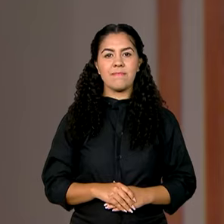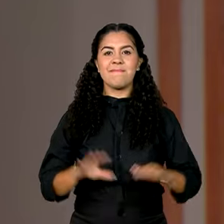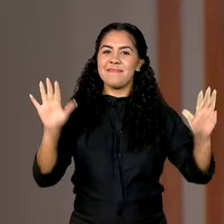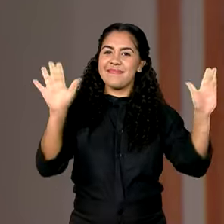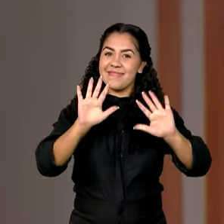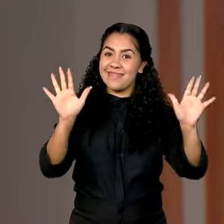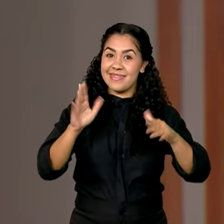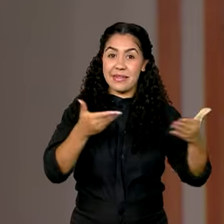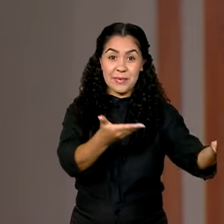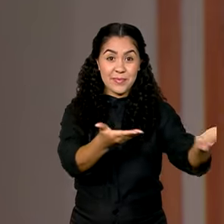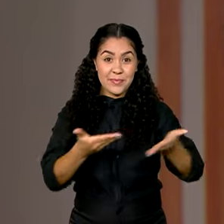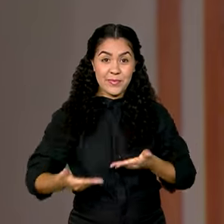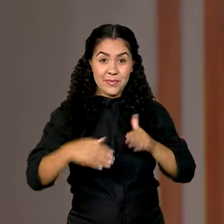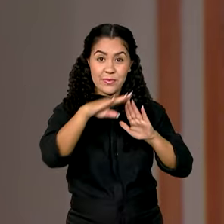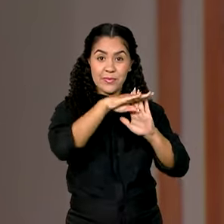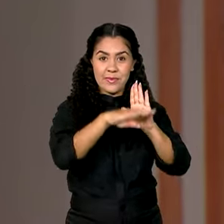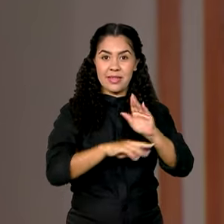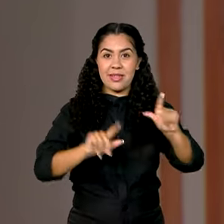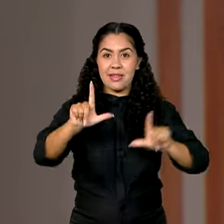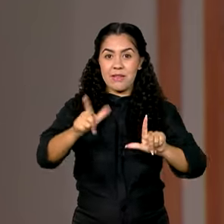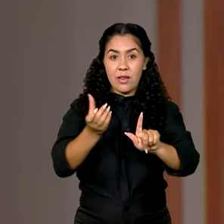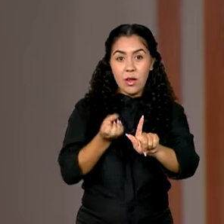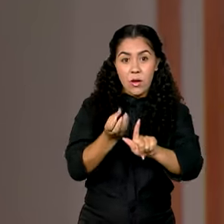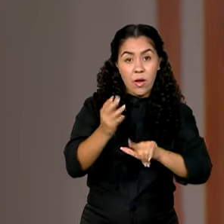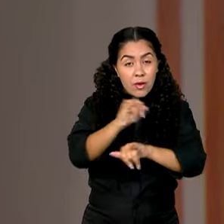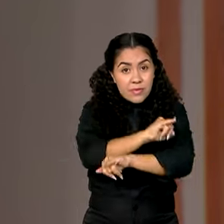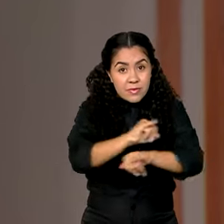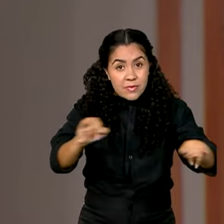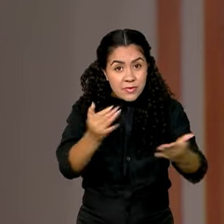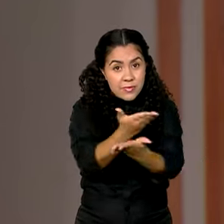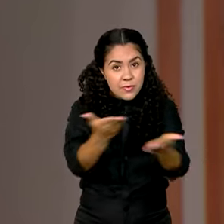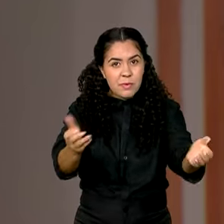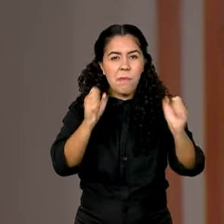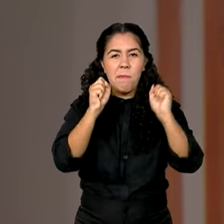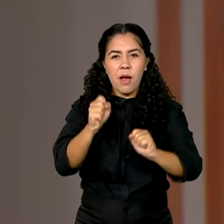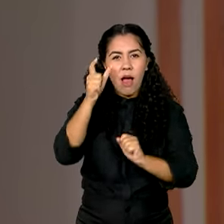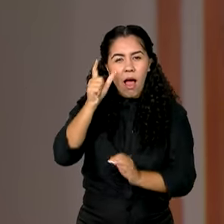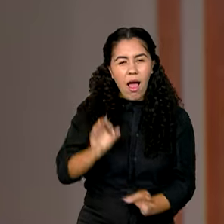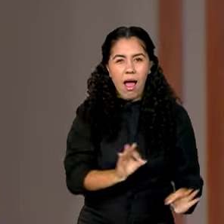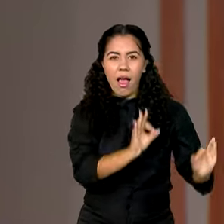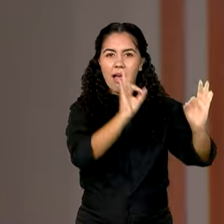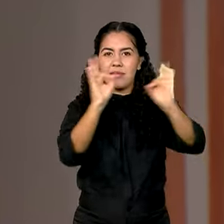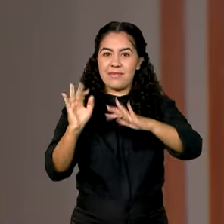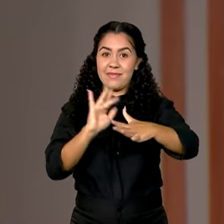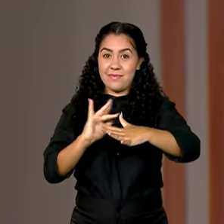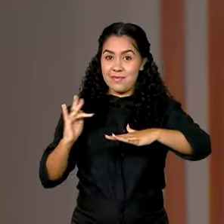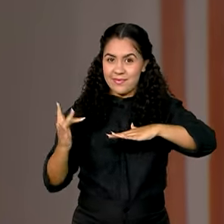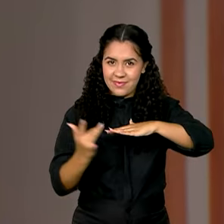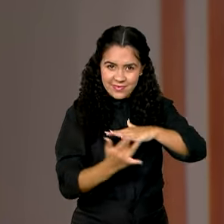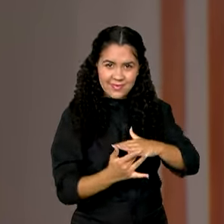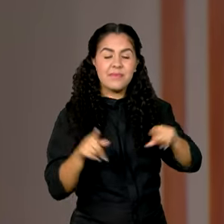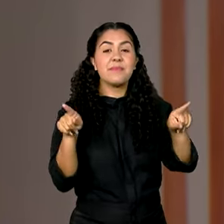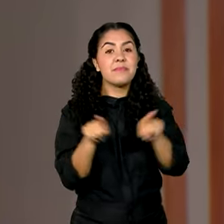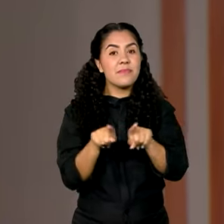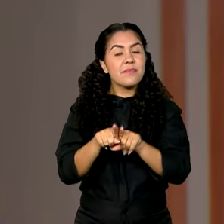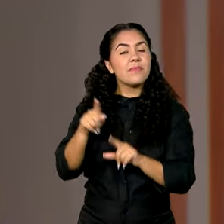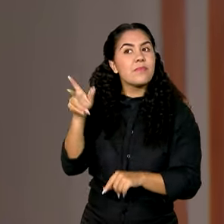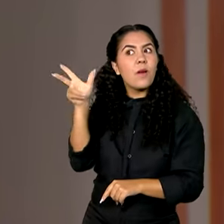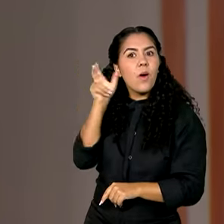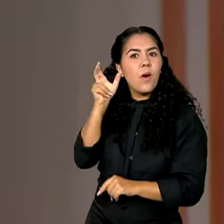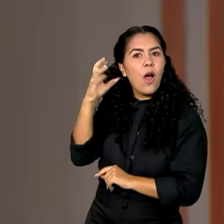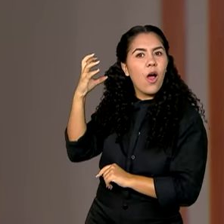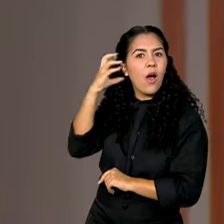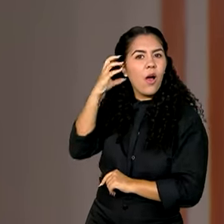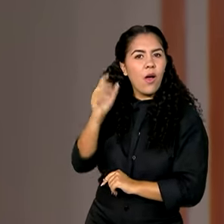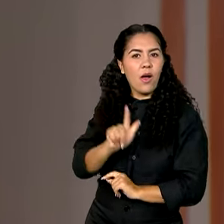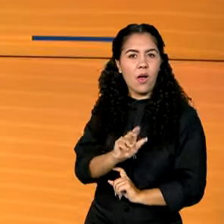Olá, seja bem-vindo ao canal Gov. Lembrando que você pode nos acompanhar também ao vivo pelas redes sociais e pela